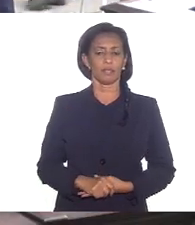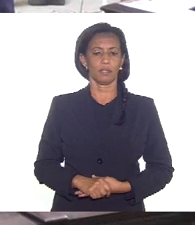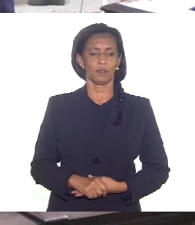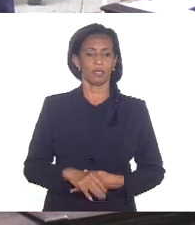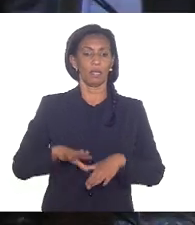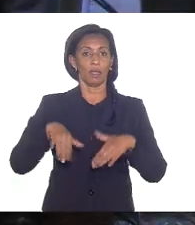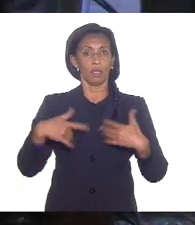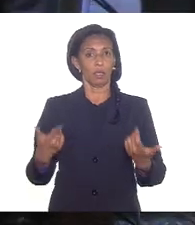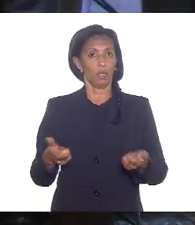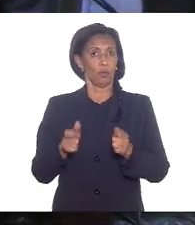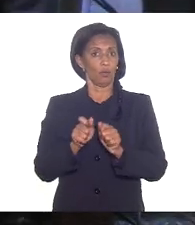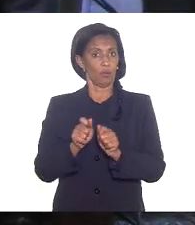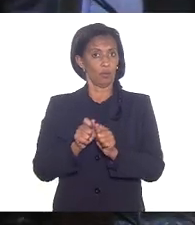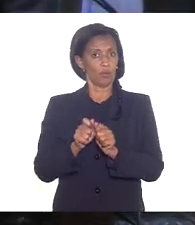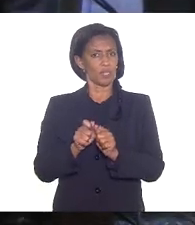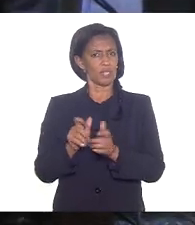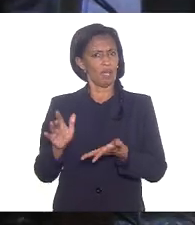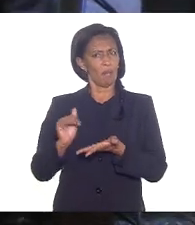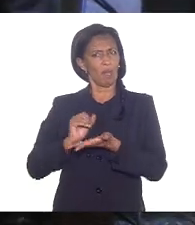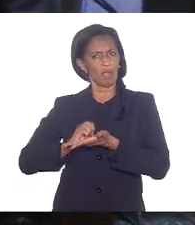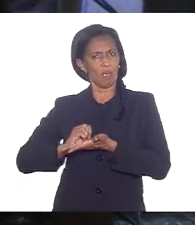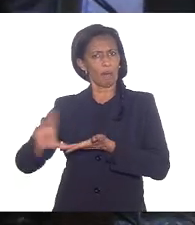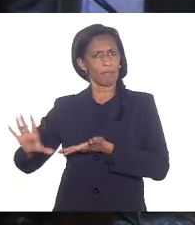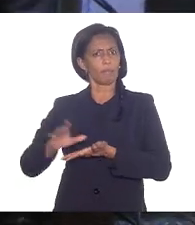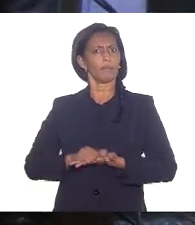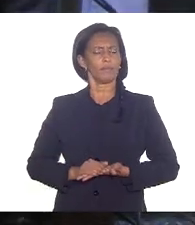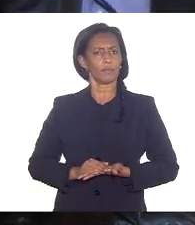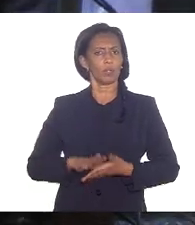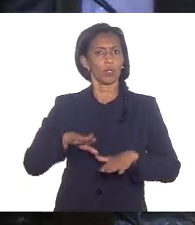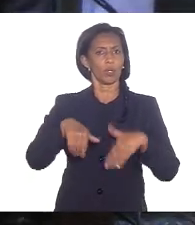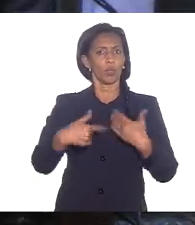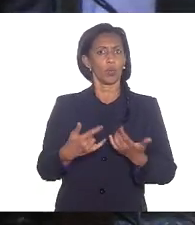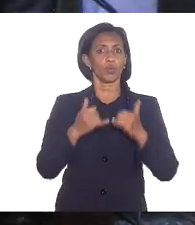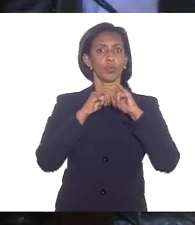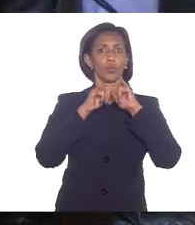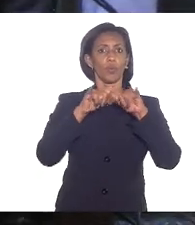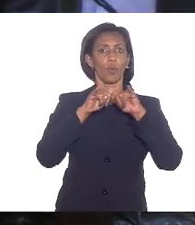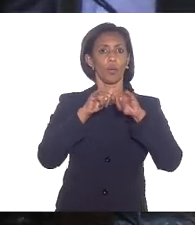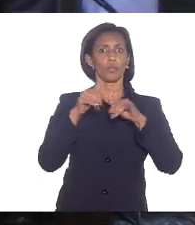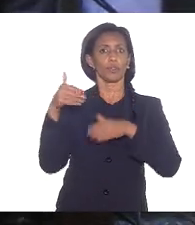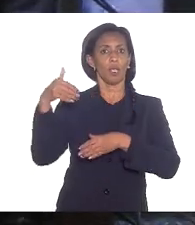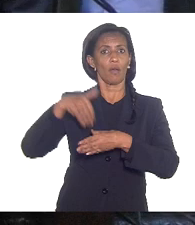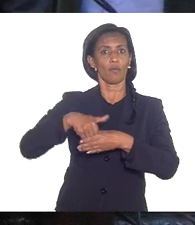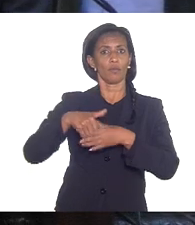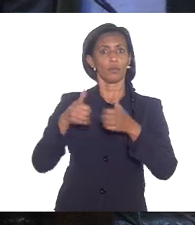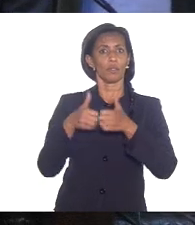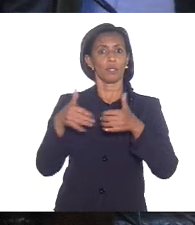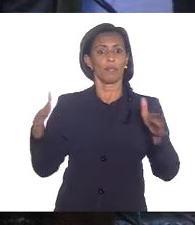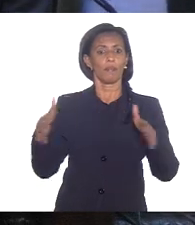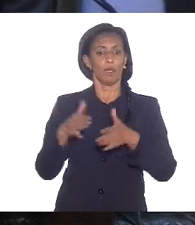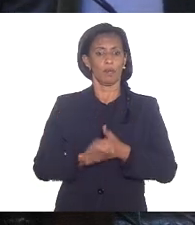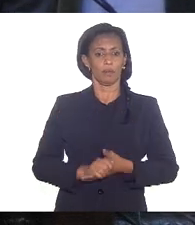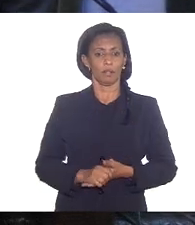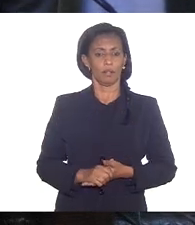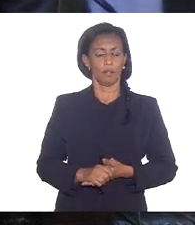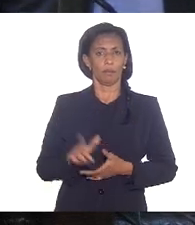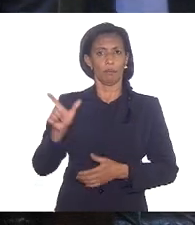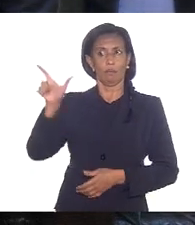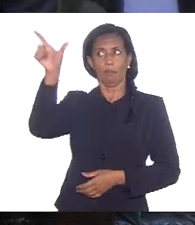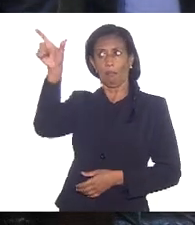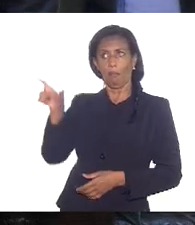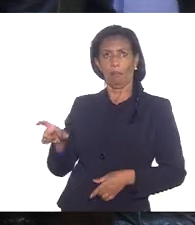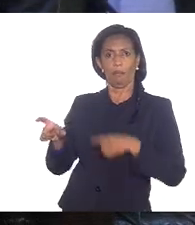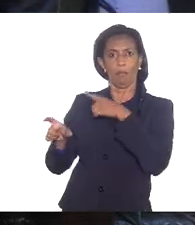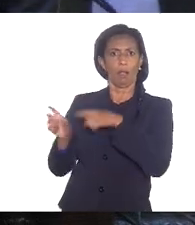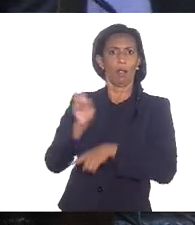bom então vou fazer o seguinte vou abrir para encaminhamento e Enquanto isso vou anunciar a votação está aberto o painel